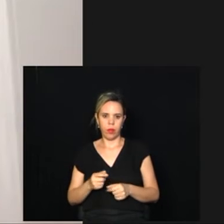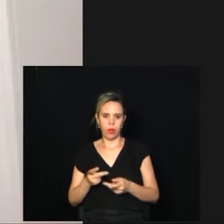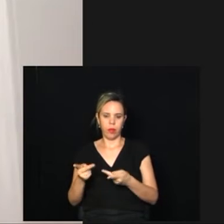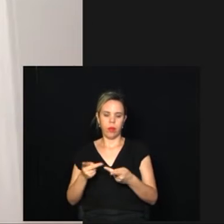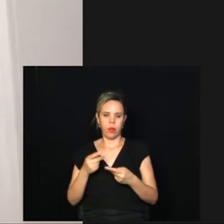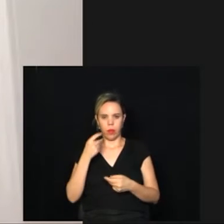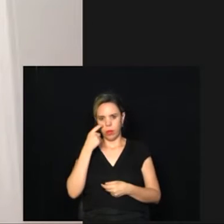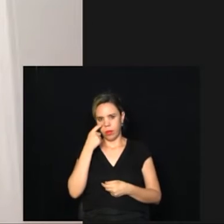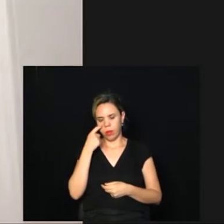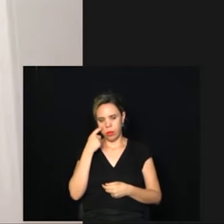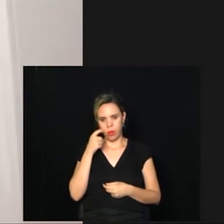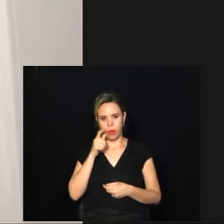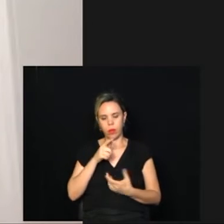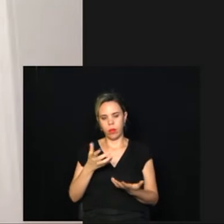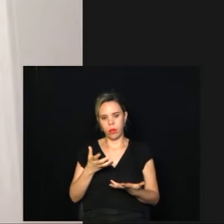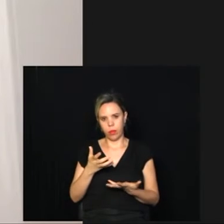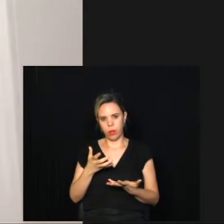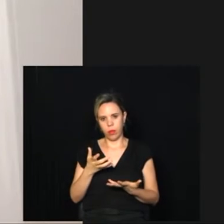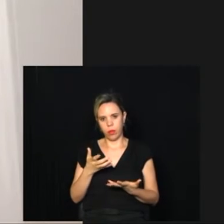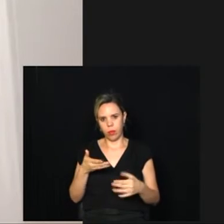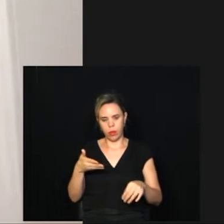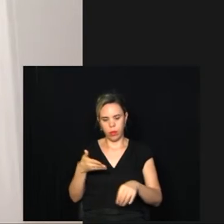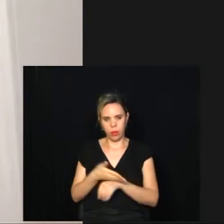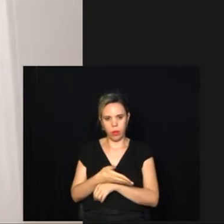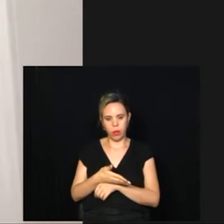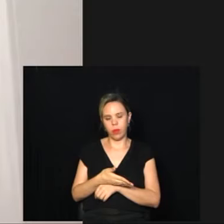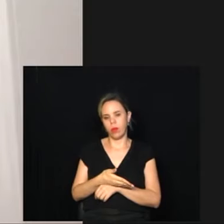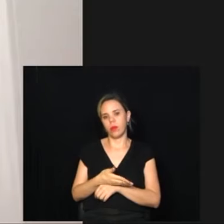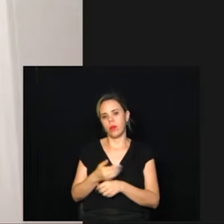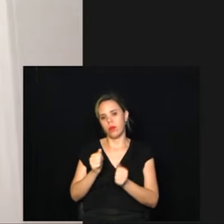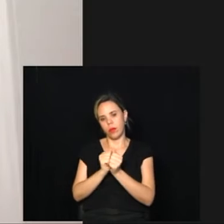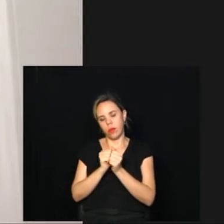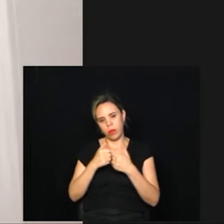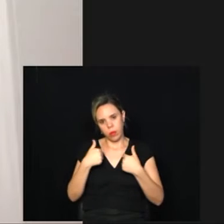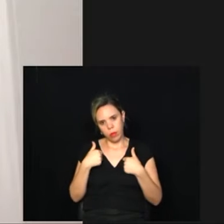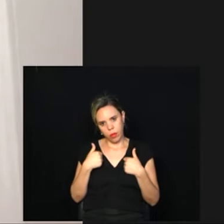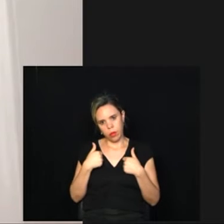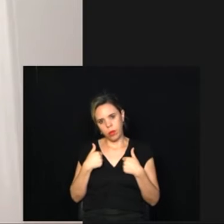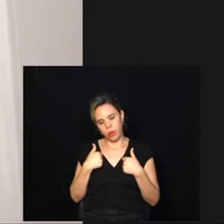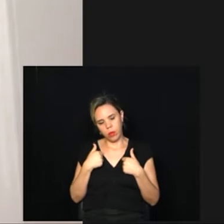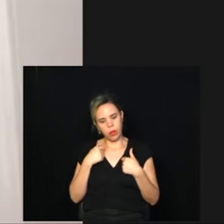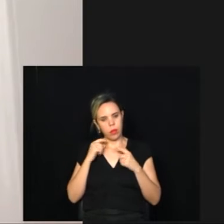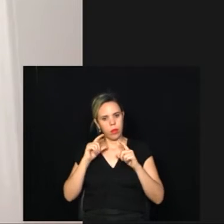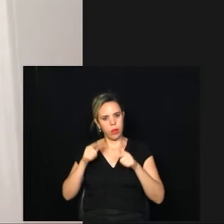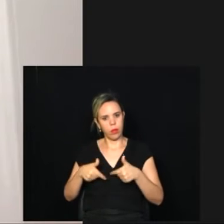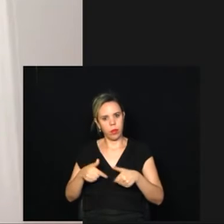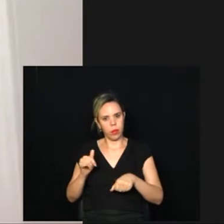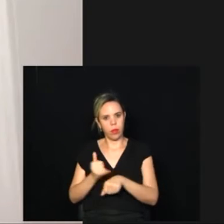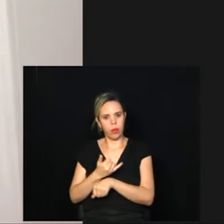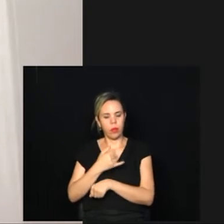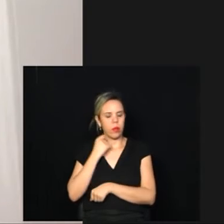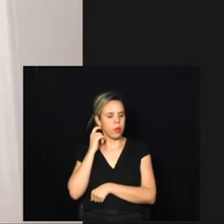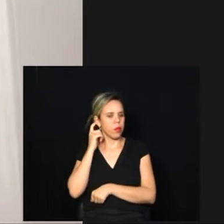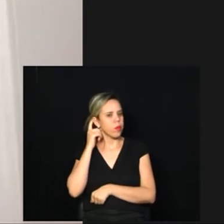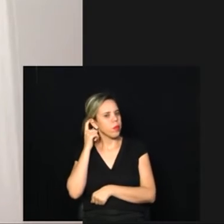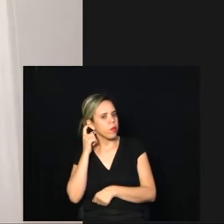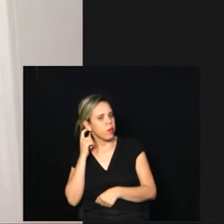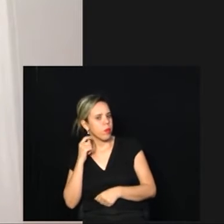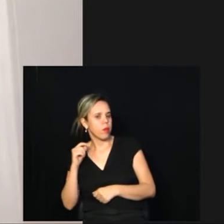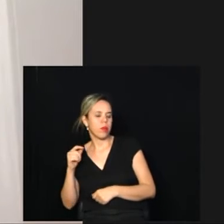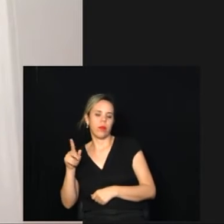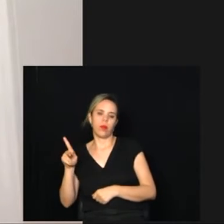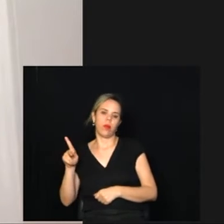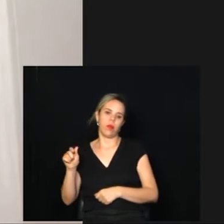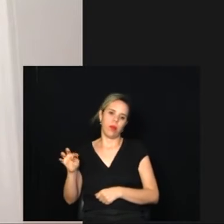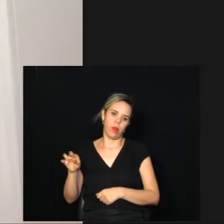convite aí para quem quiser embarcar nessa viagem comigo aí por Israel, Jerusalém, eu passei por lá,